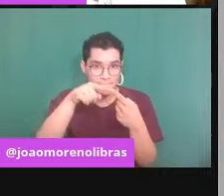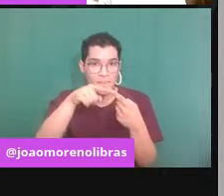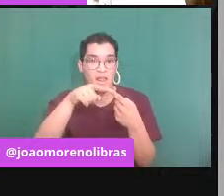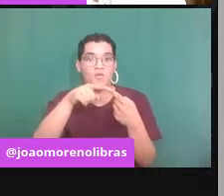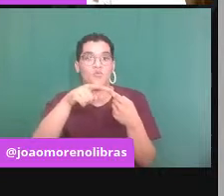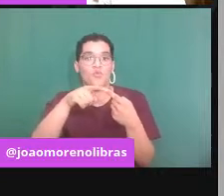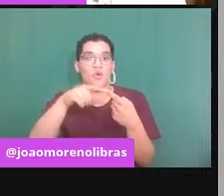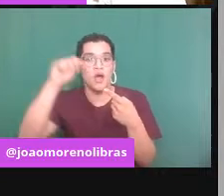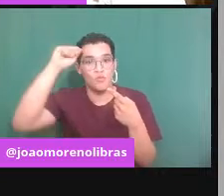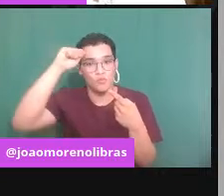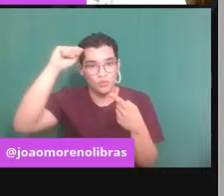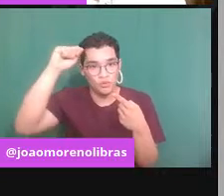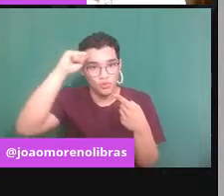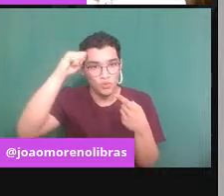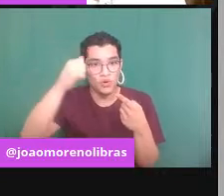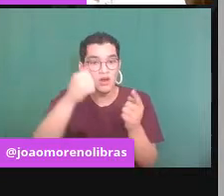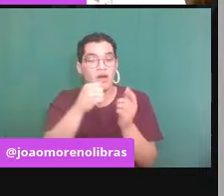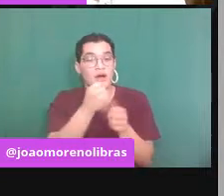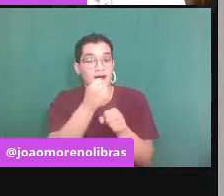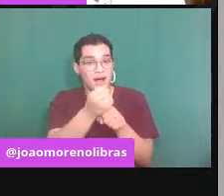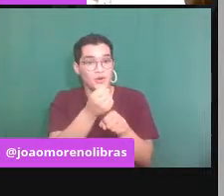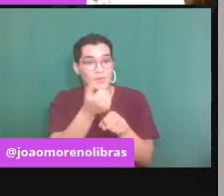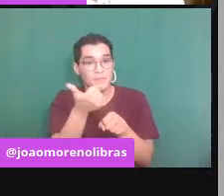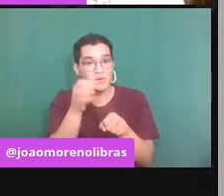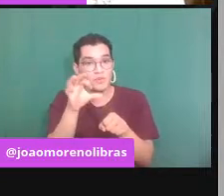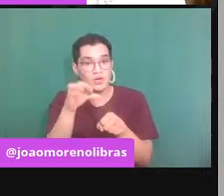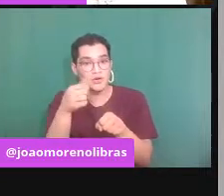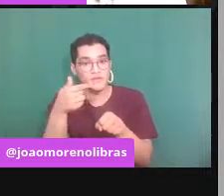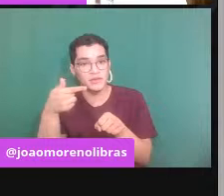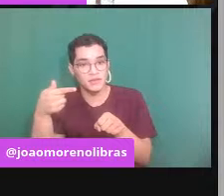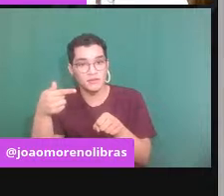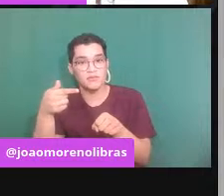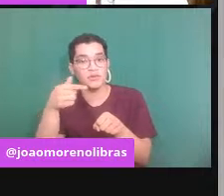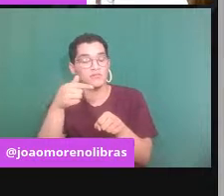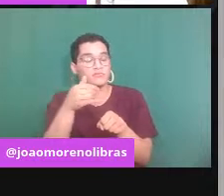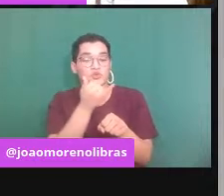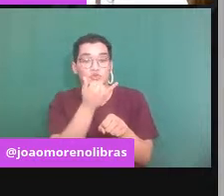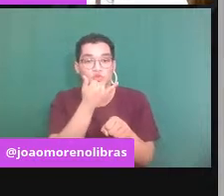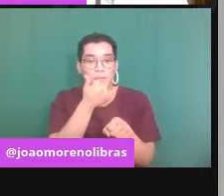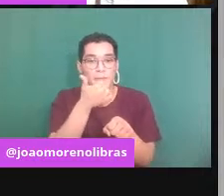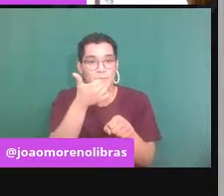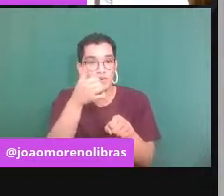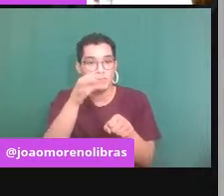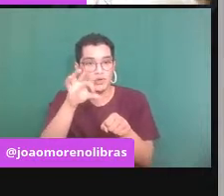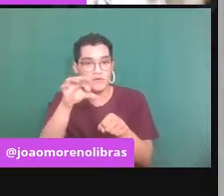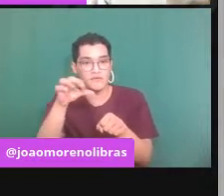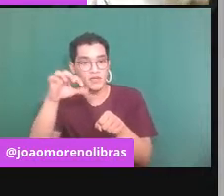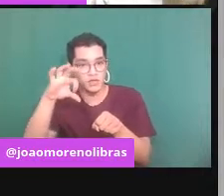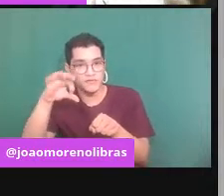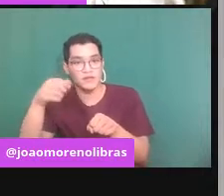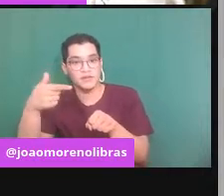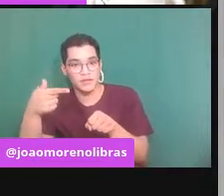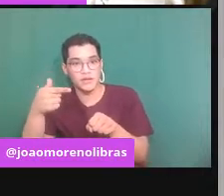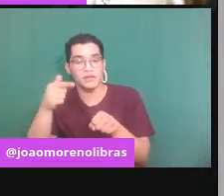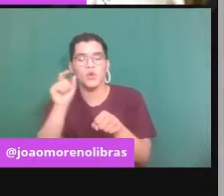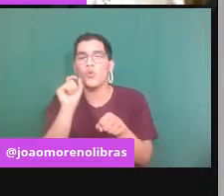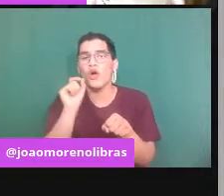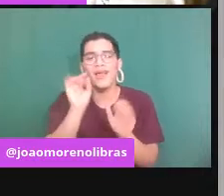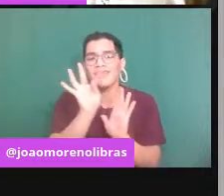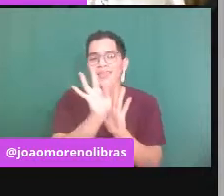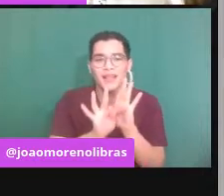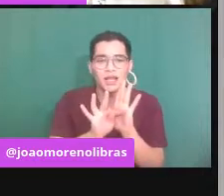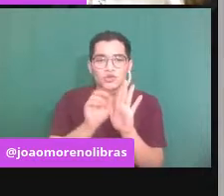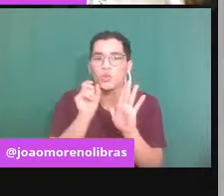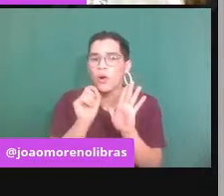de 97, mas ela está aqui ainda hoje, né? O que é texto hoje? Então, texto não é mais o que foi